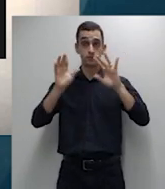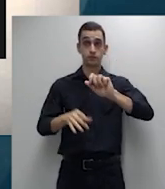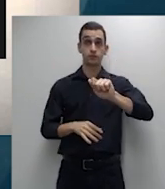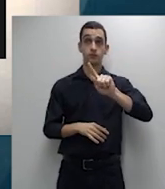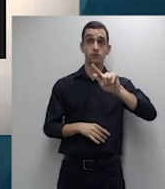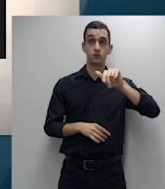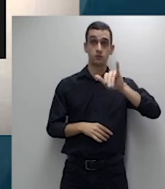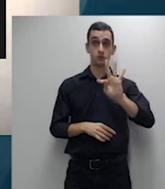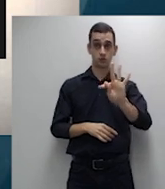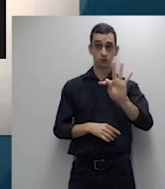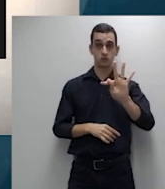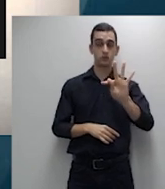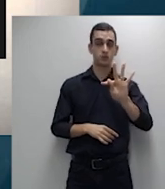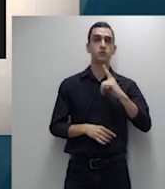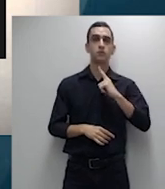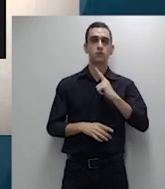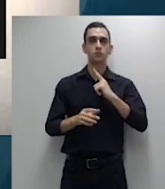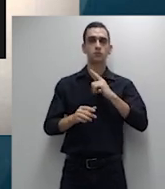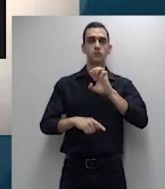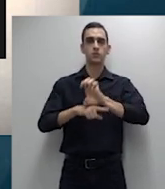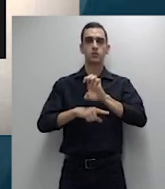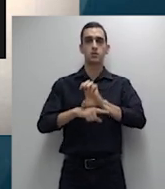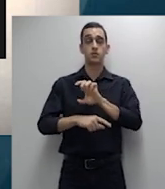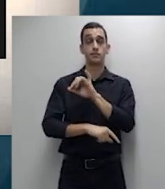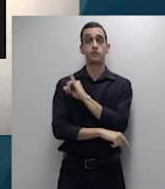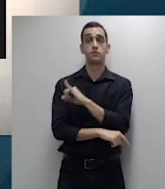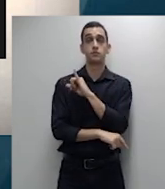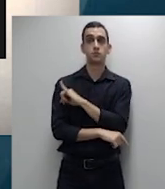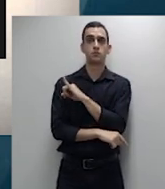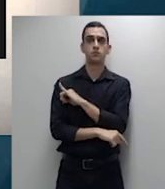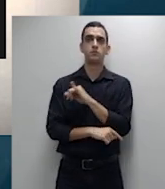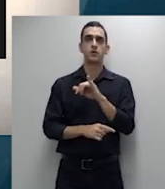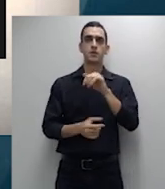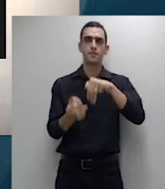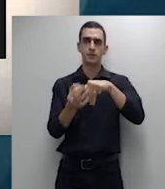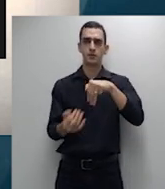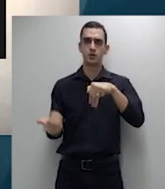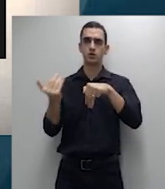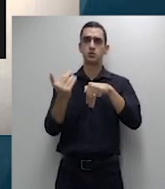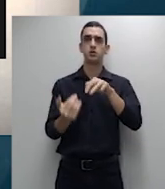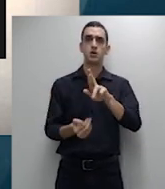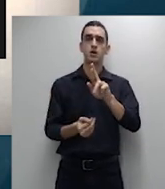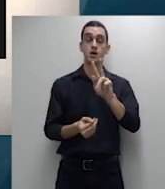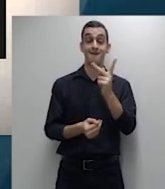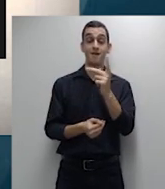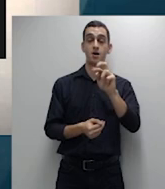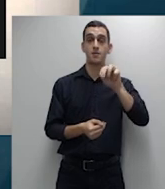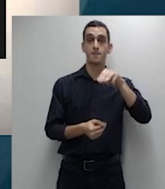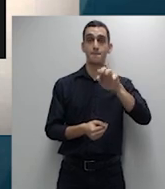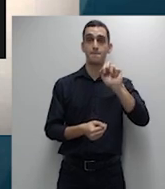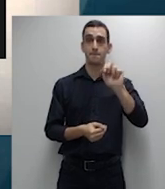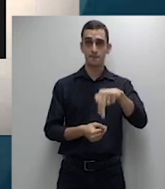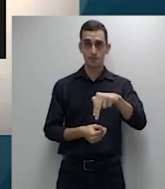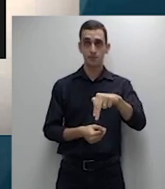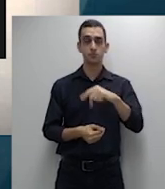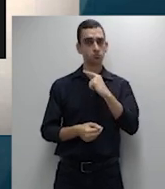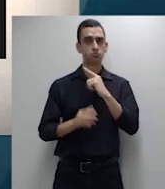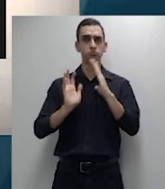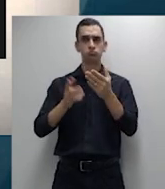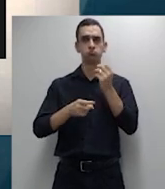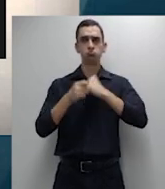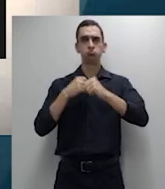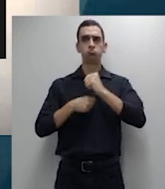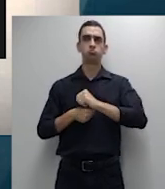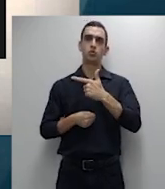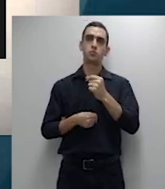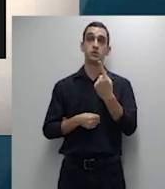482400 2012 Rio de Janeiro da relatoria do ministro Herman Benjamin em julgado em Vinte e Dois de Novembro de 2016 é